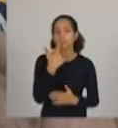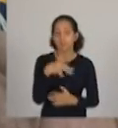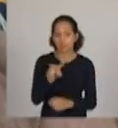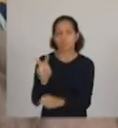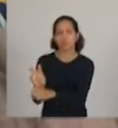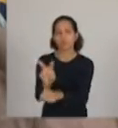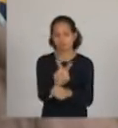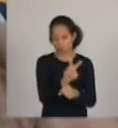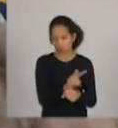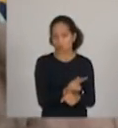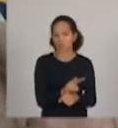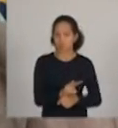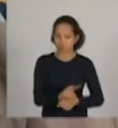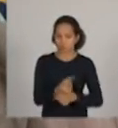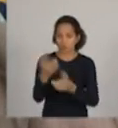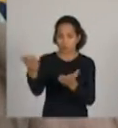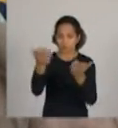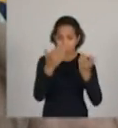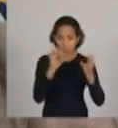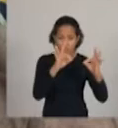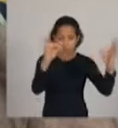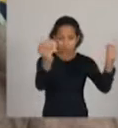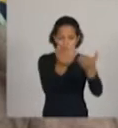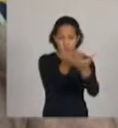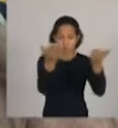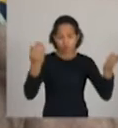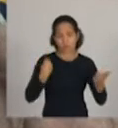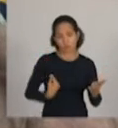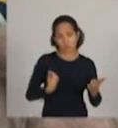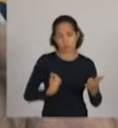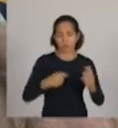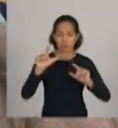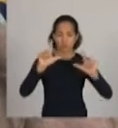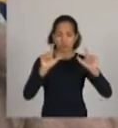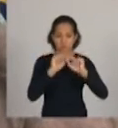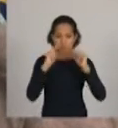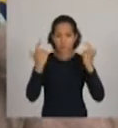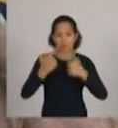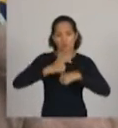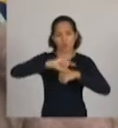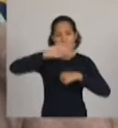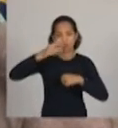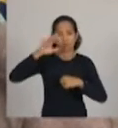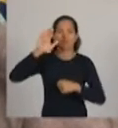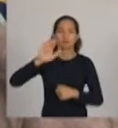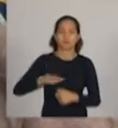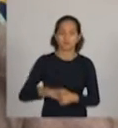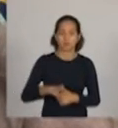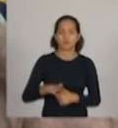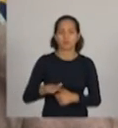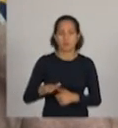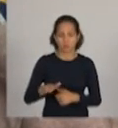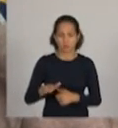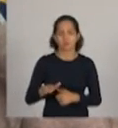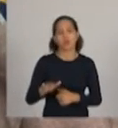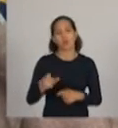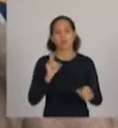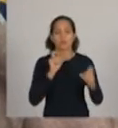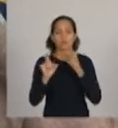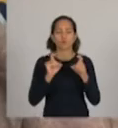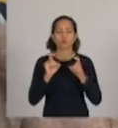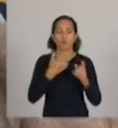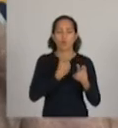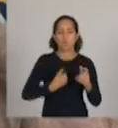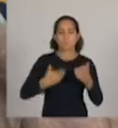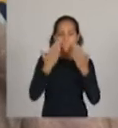proteção. E voltamos a convidar a todos que participem hoje pela TV Assembleia, às 15 horas, da nossa audiência pública